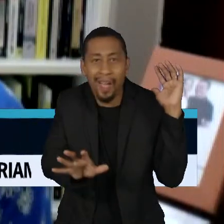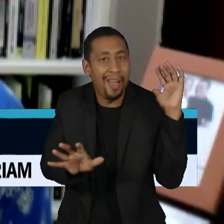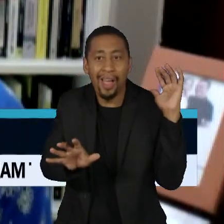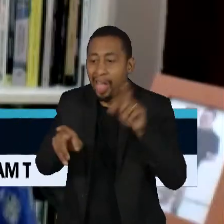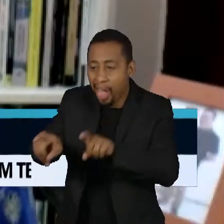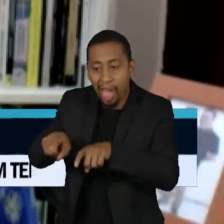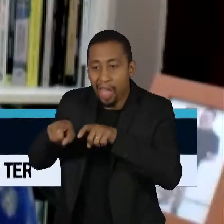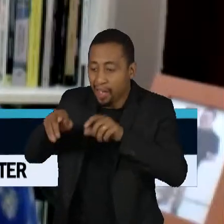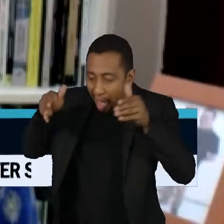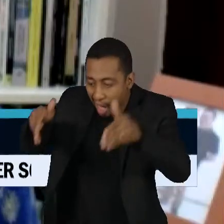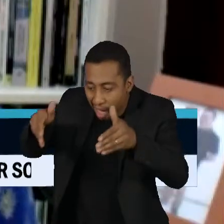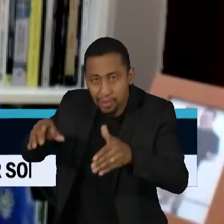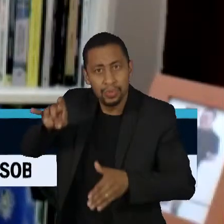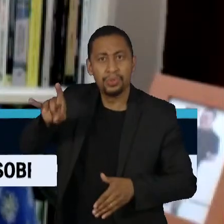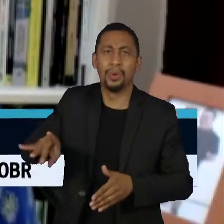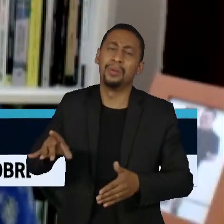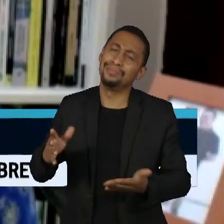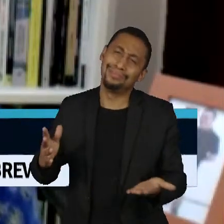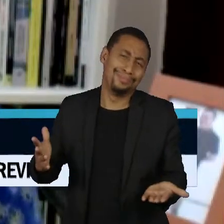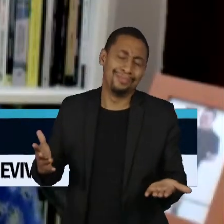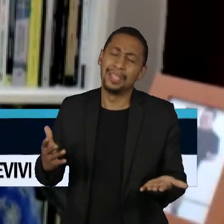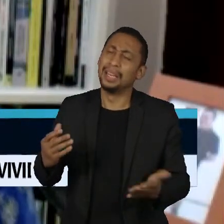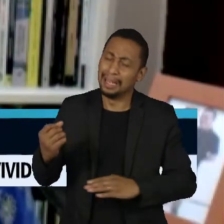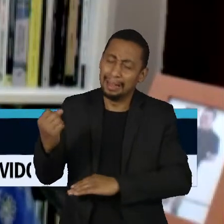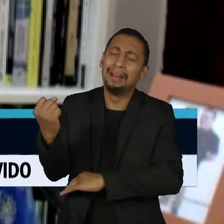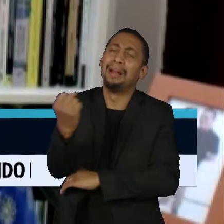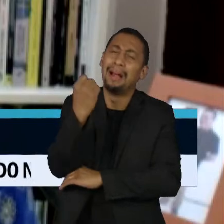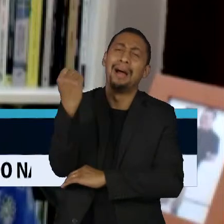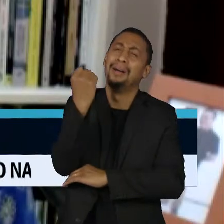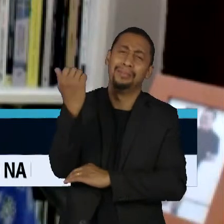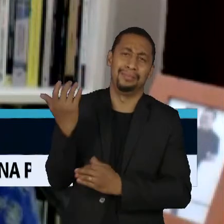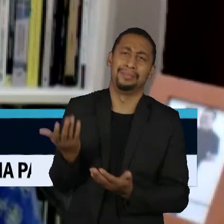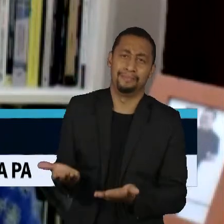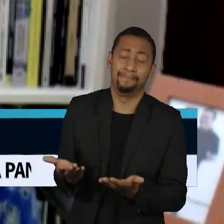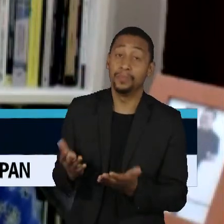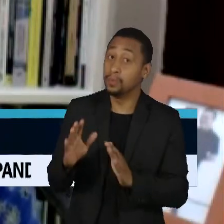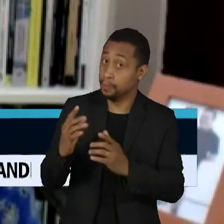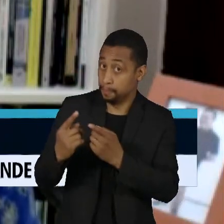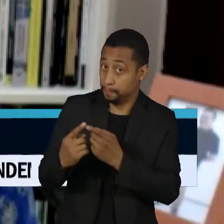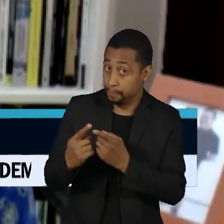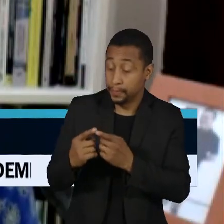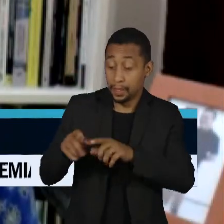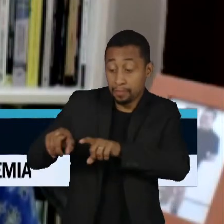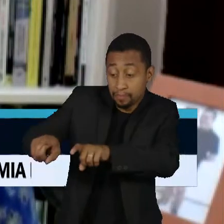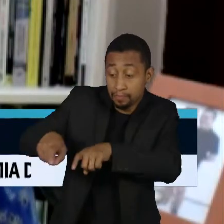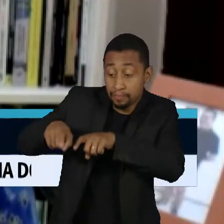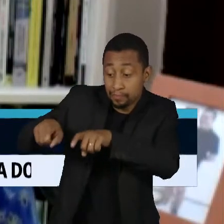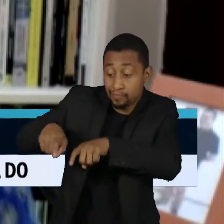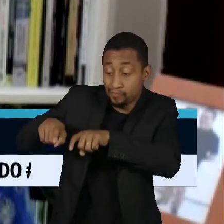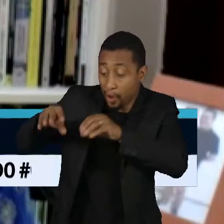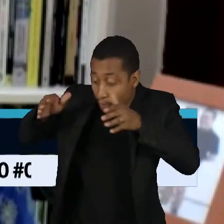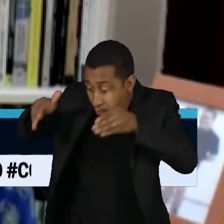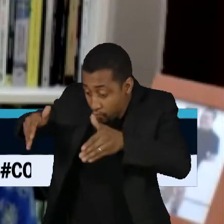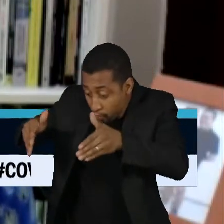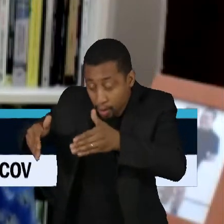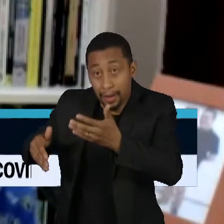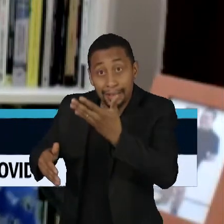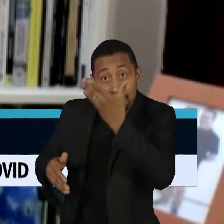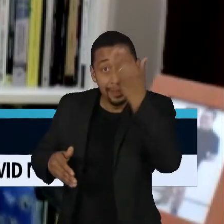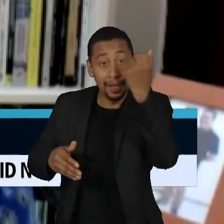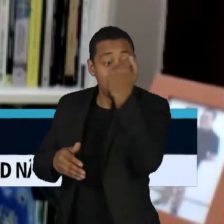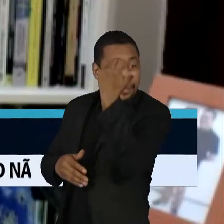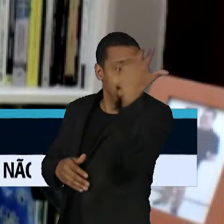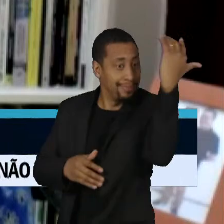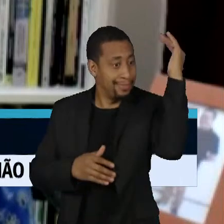atividade econômica. Isso é de uma gravidade extrema, porque a gente compromete não apenas a balança comercial, a gente compromete a segurança